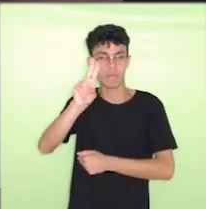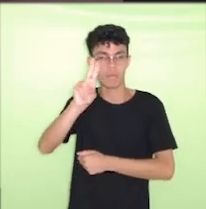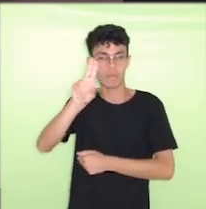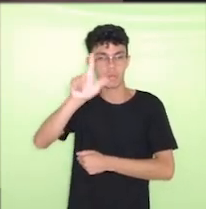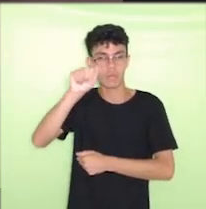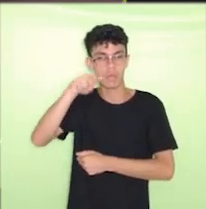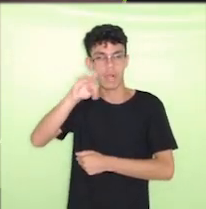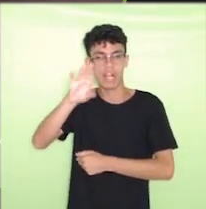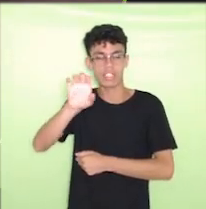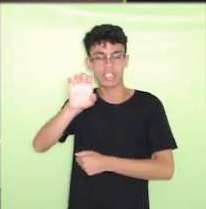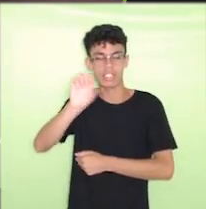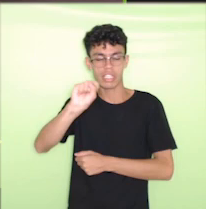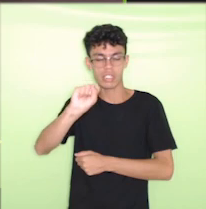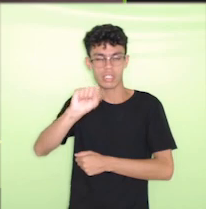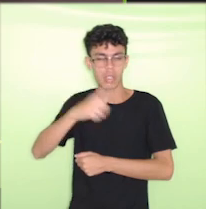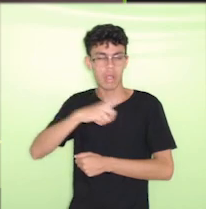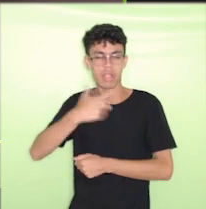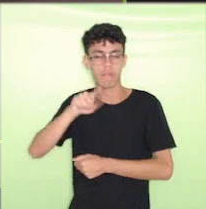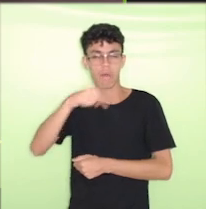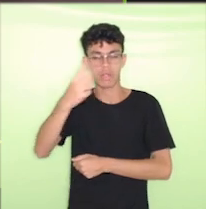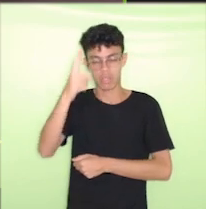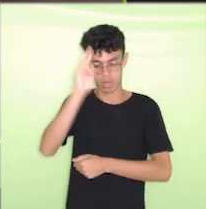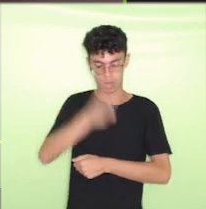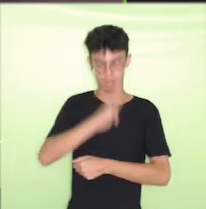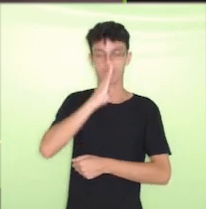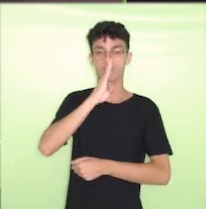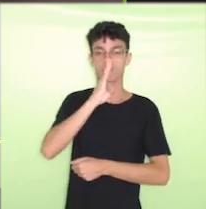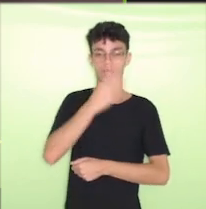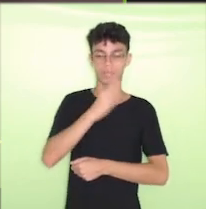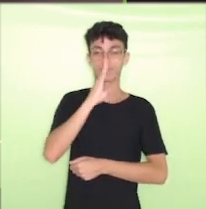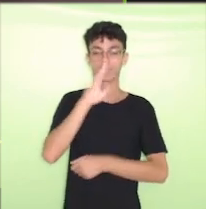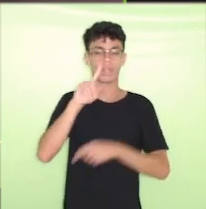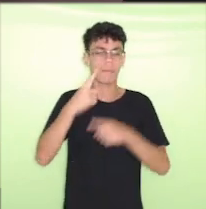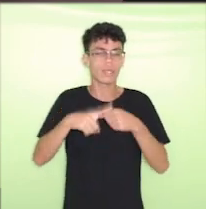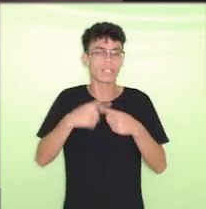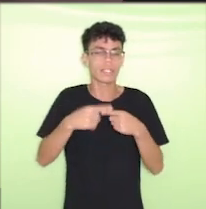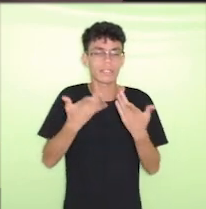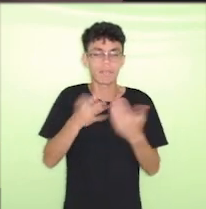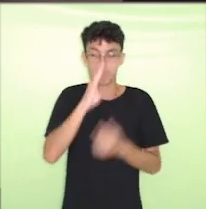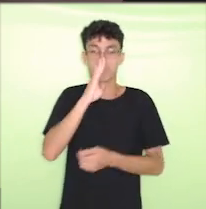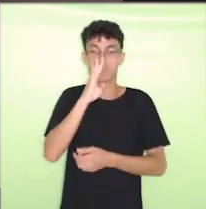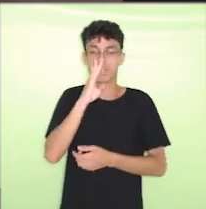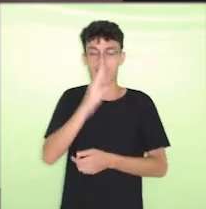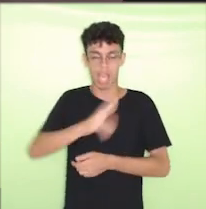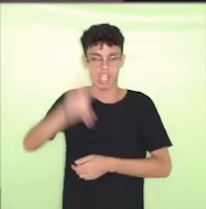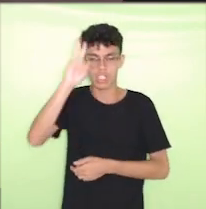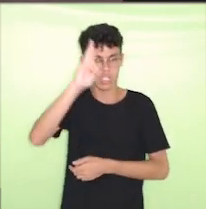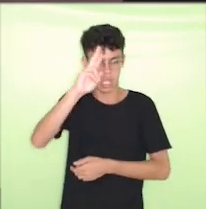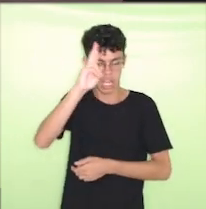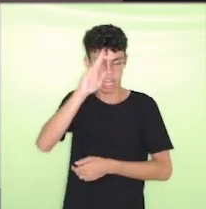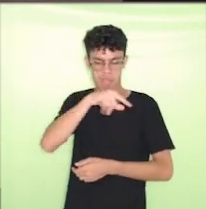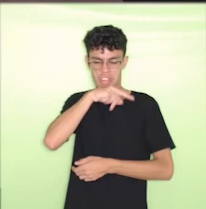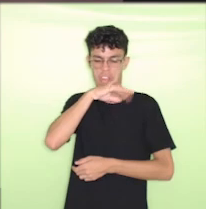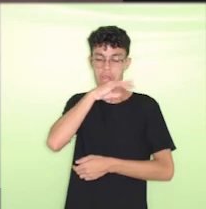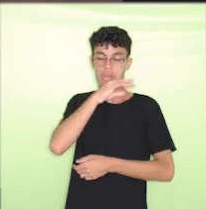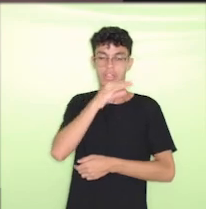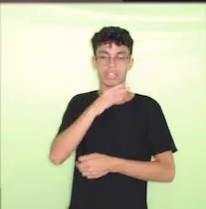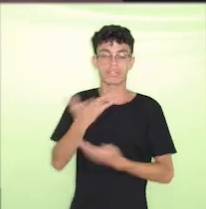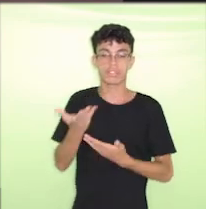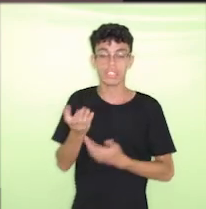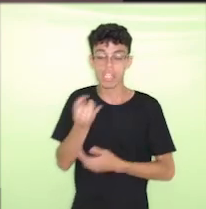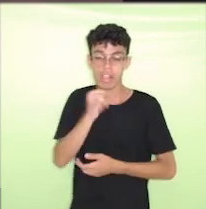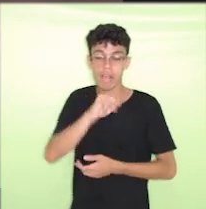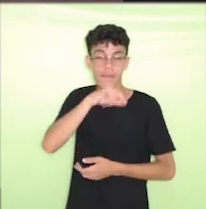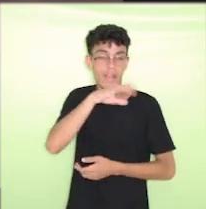macabra? Cale-se. Cale-se. Mas por quê? A história é até nojenta. E se ela